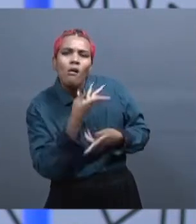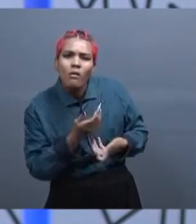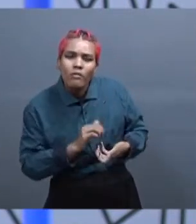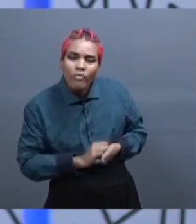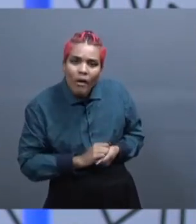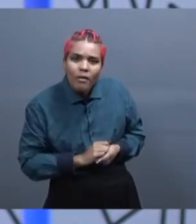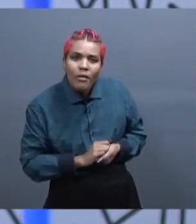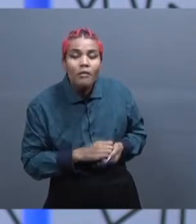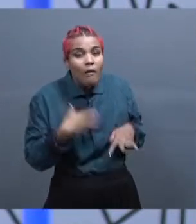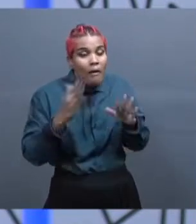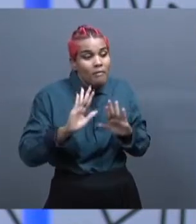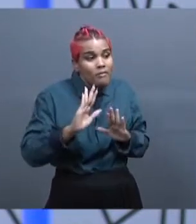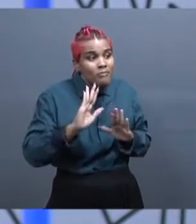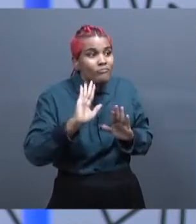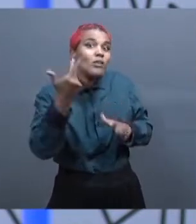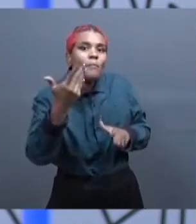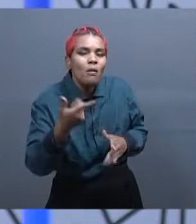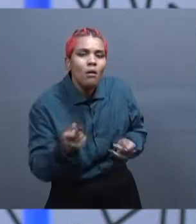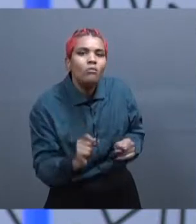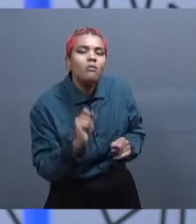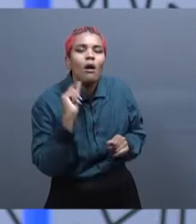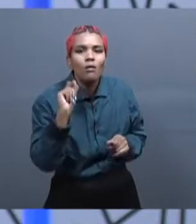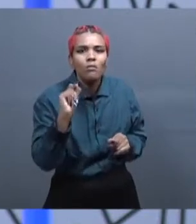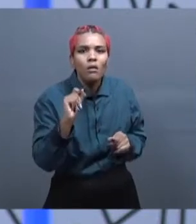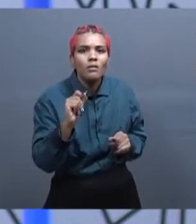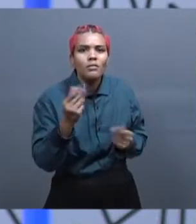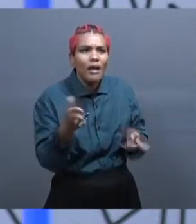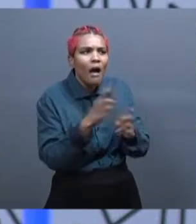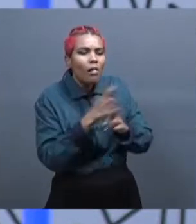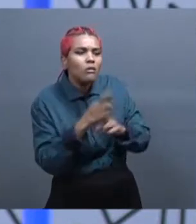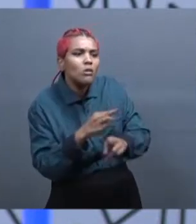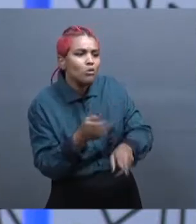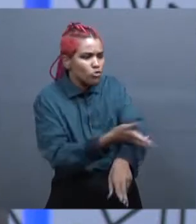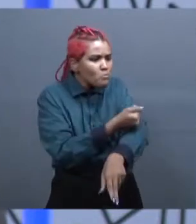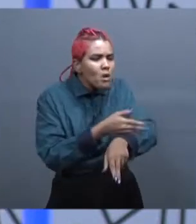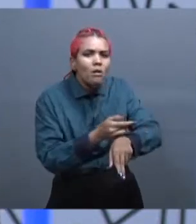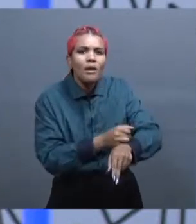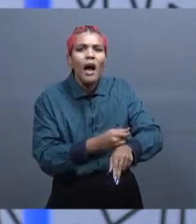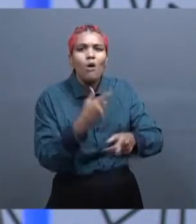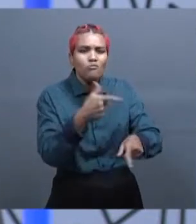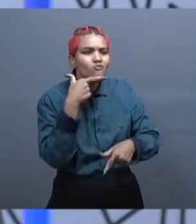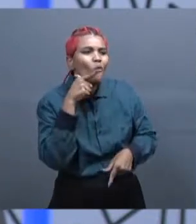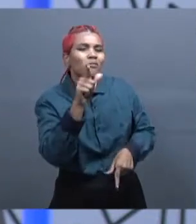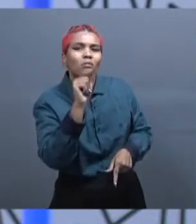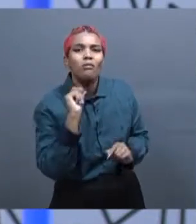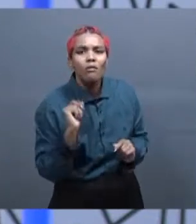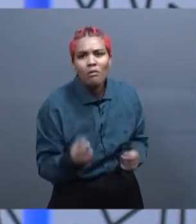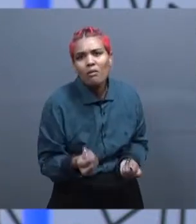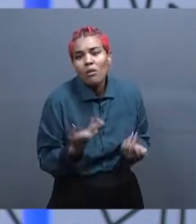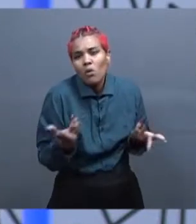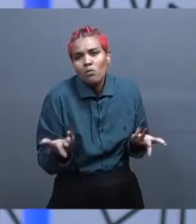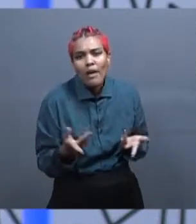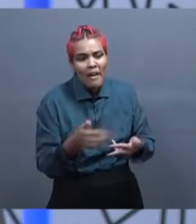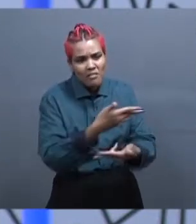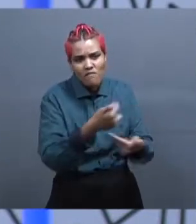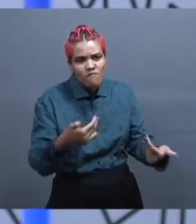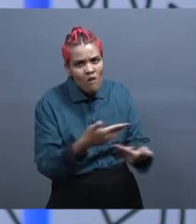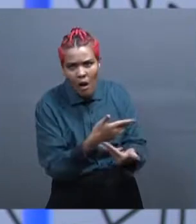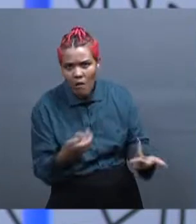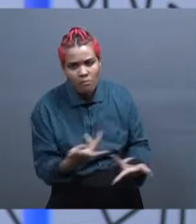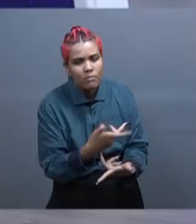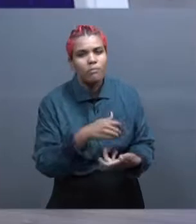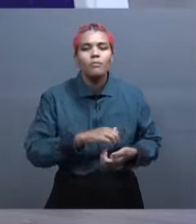repente é já tem questões hoje muito relacionamento que você falou marcar uma conquista por exemplo é entre outros fatores